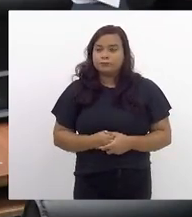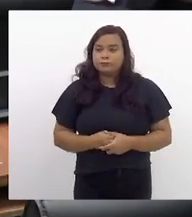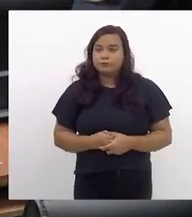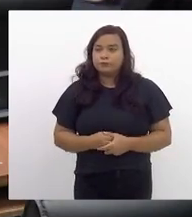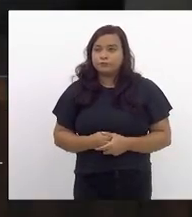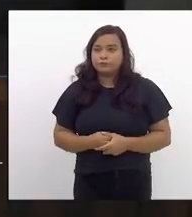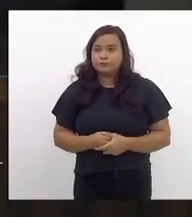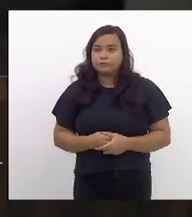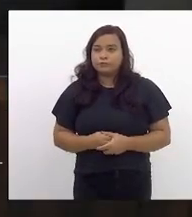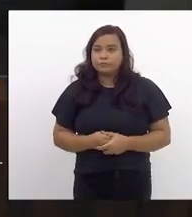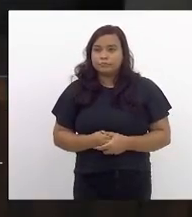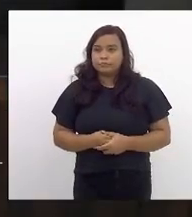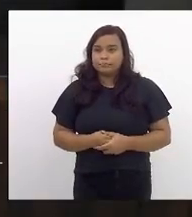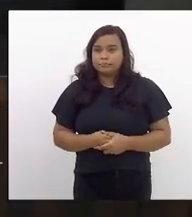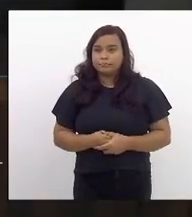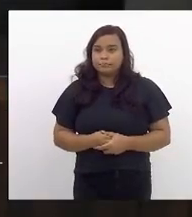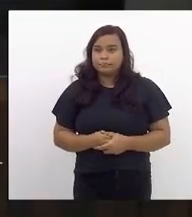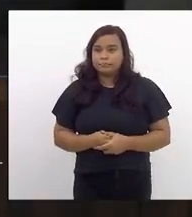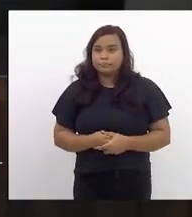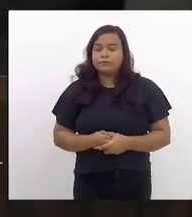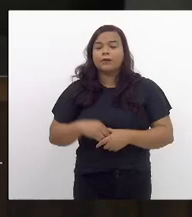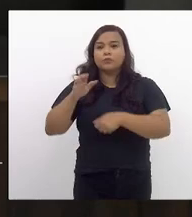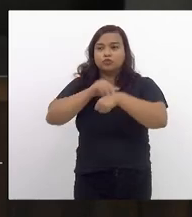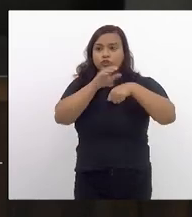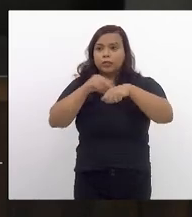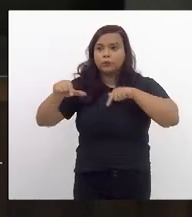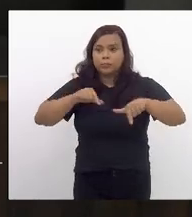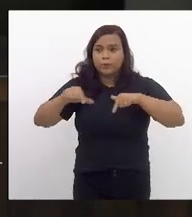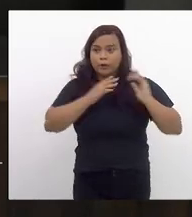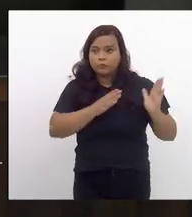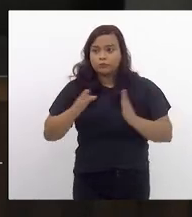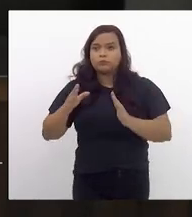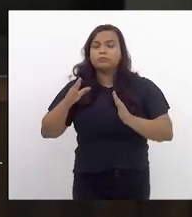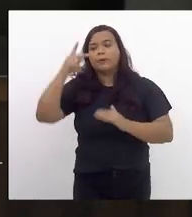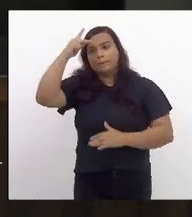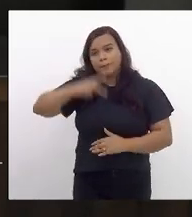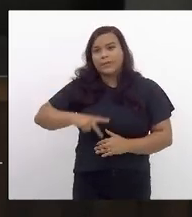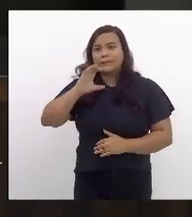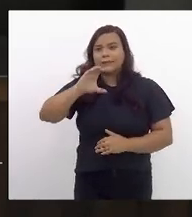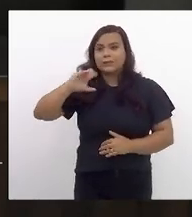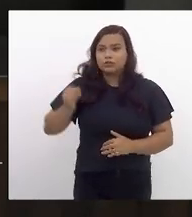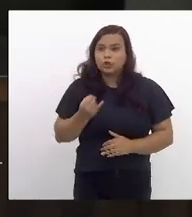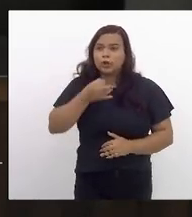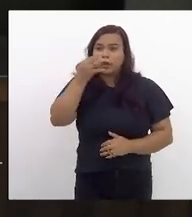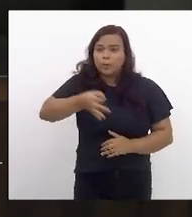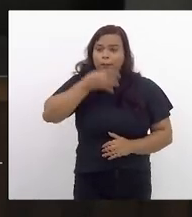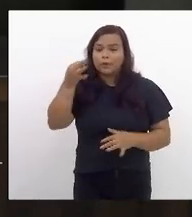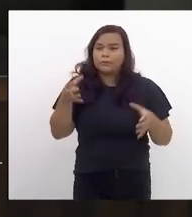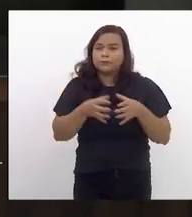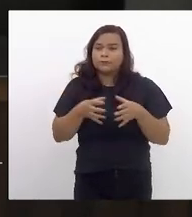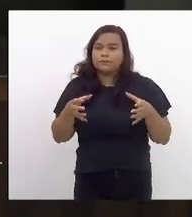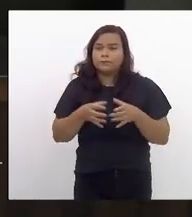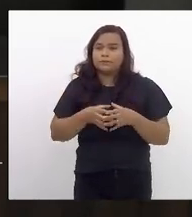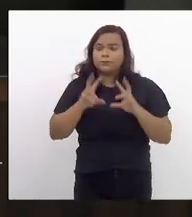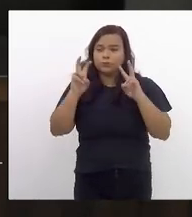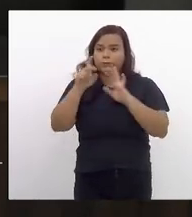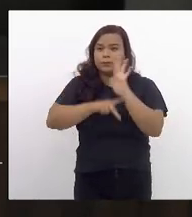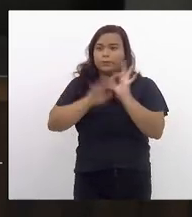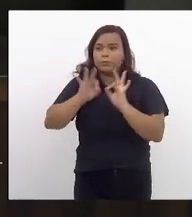Então, eu chamo agora os trabalhos à ordem, chamo o presidente da CCJ, para que possa emitir o parecer em relação ao